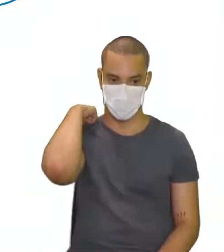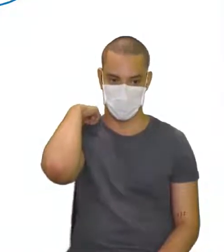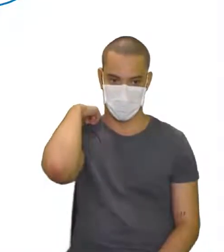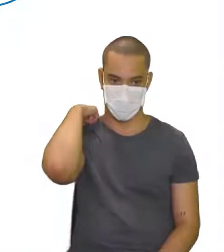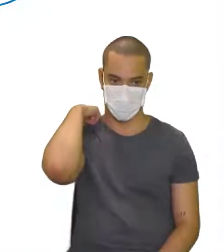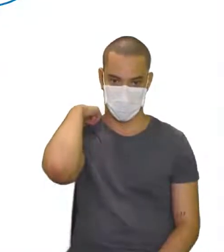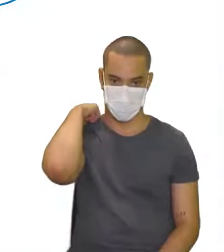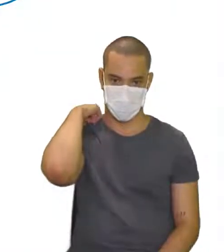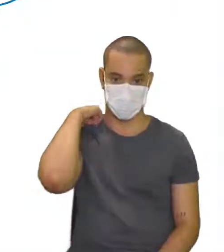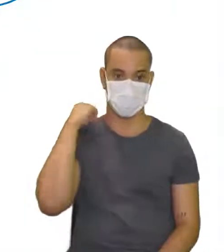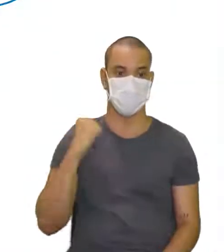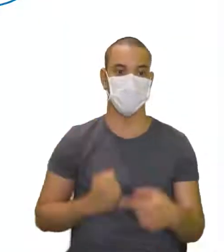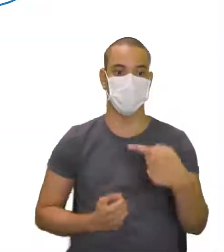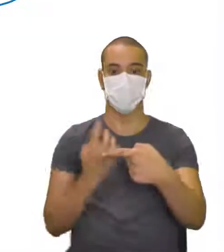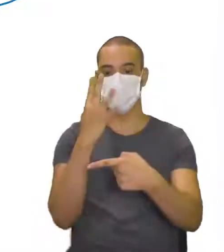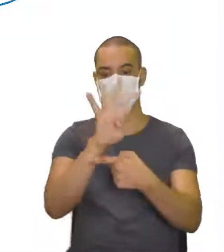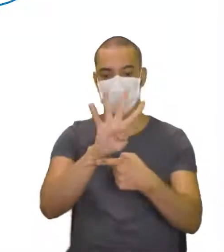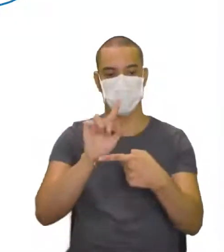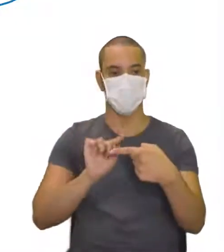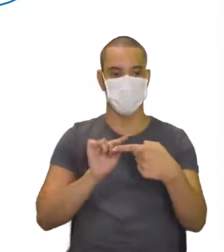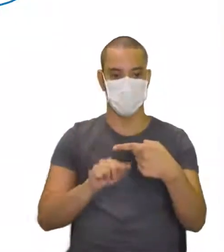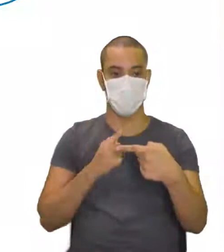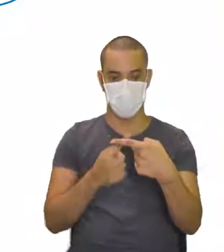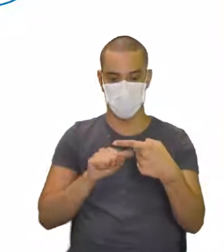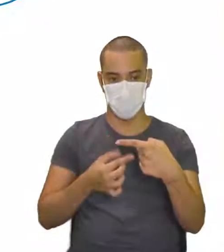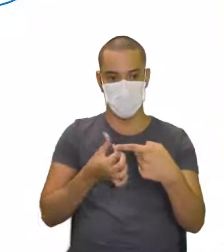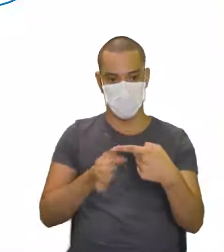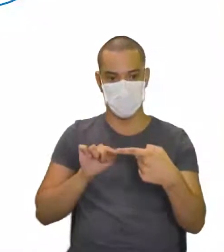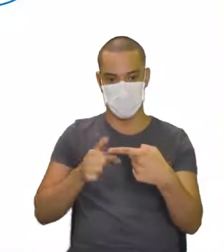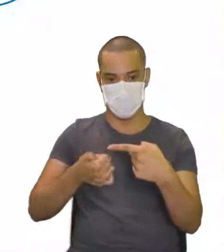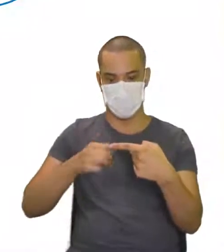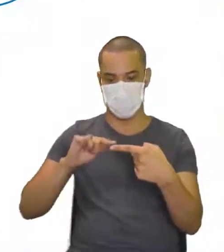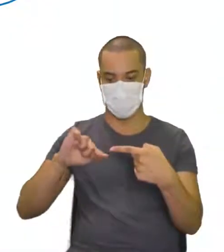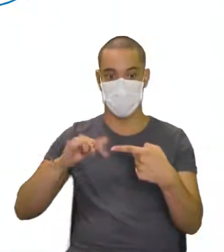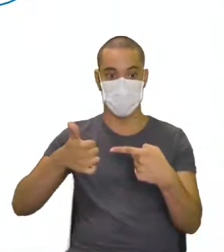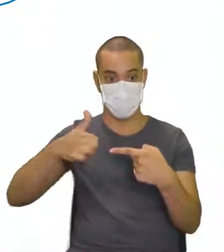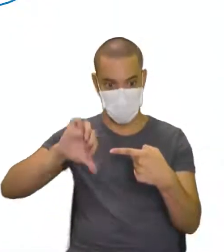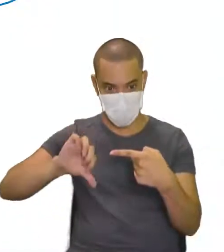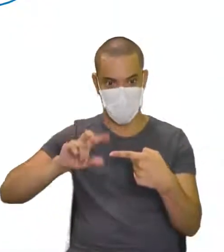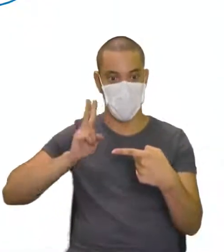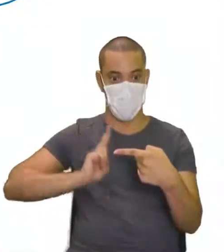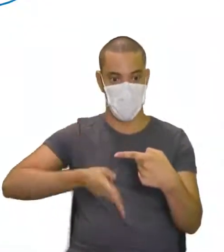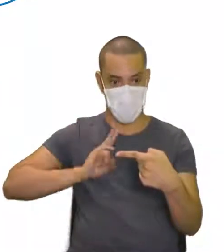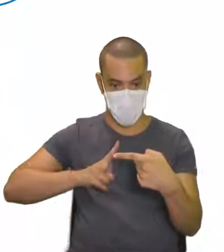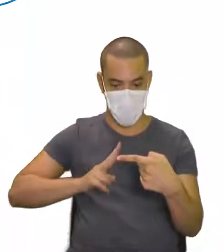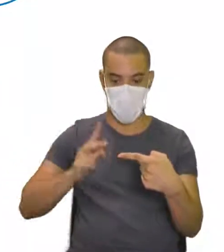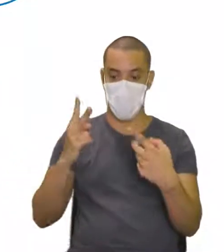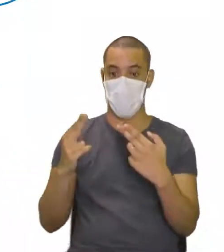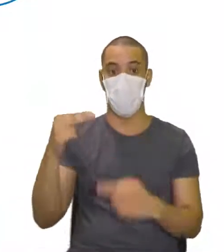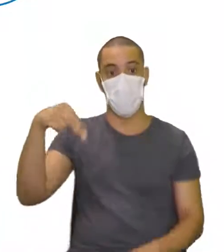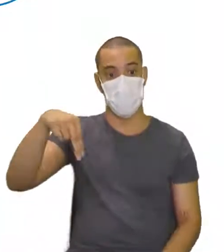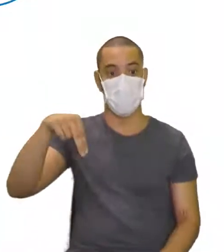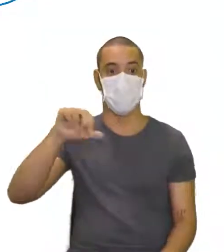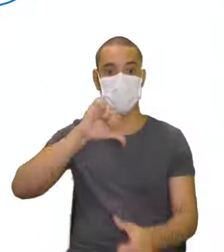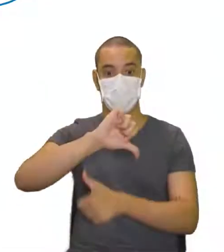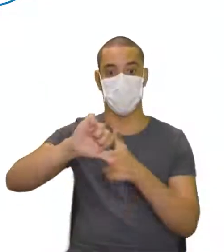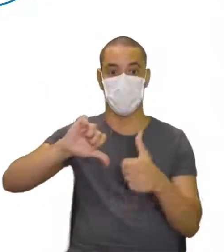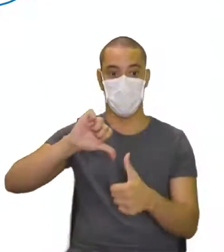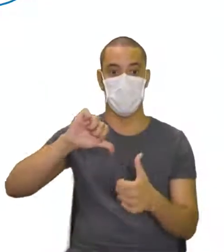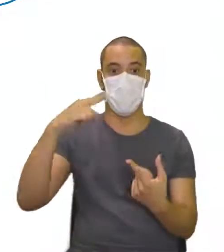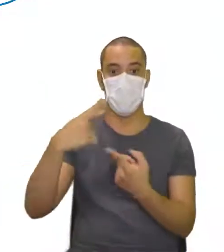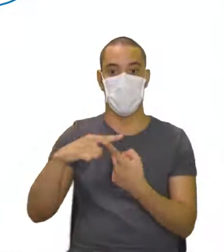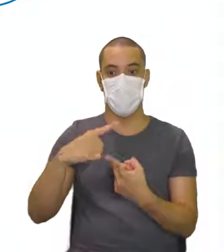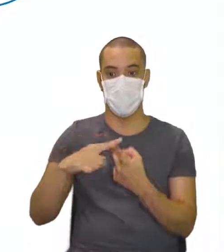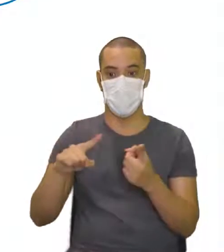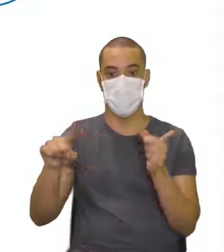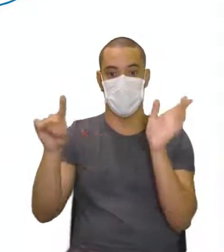só. A gente divide 4 para 1,6, conserva a base. Nesse caso ali, troca o sinal do expoente porque ele